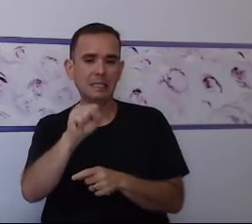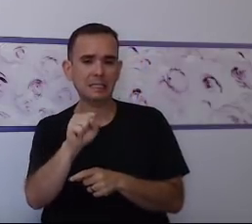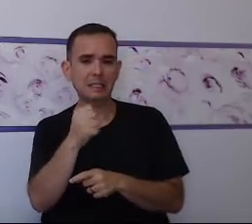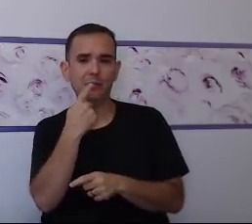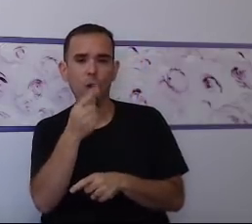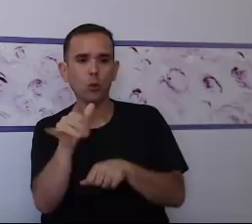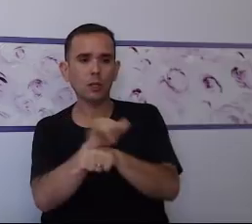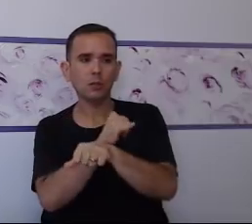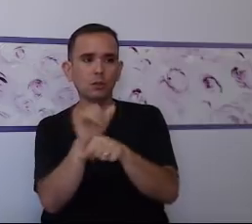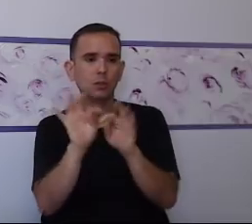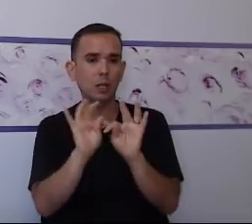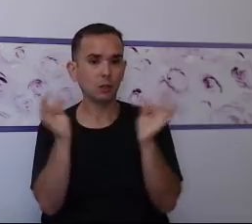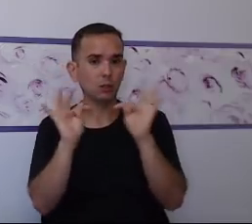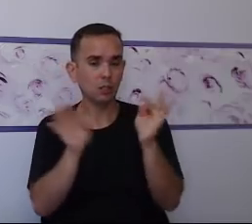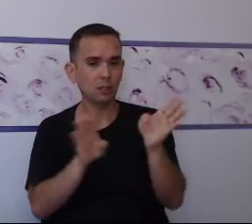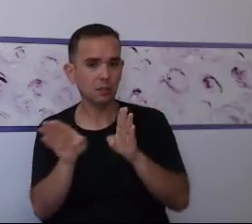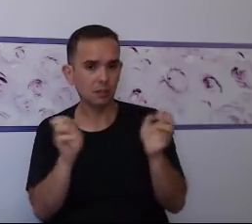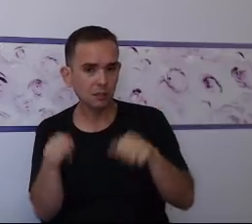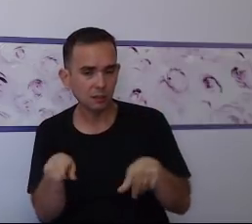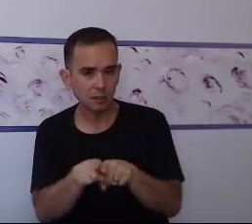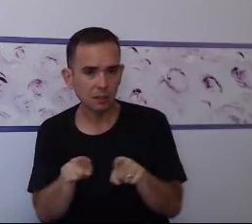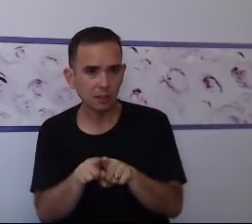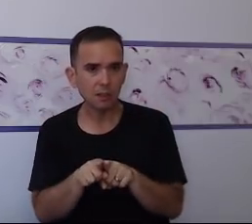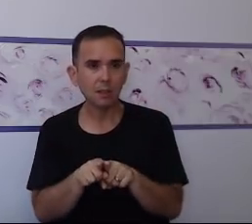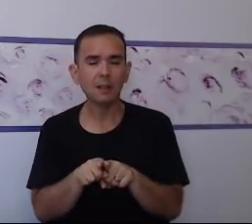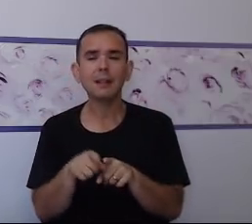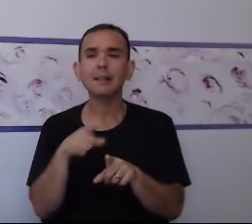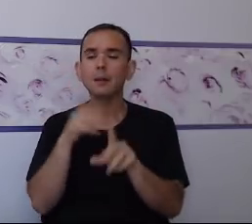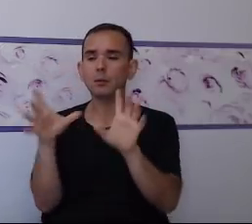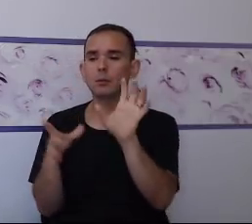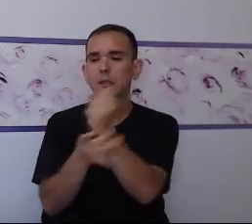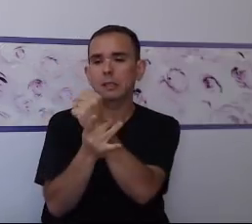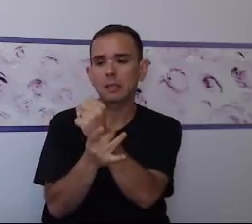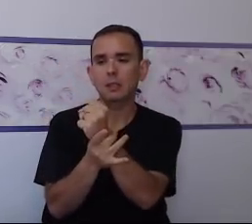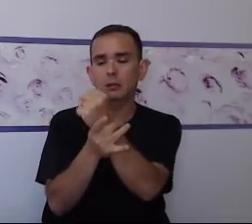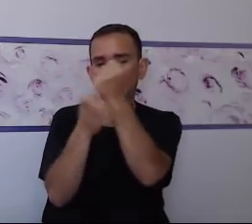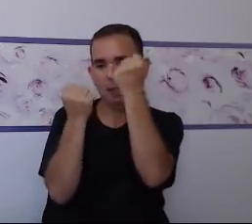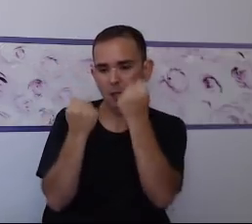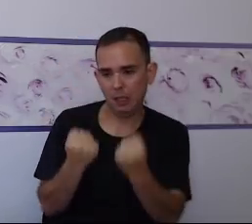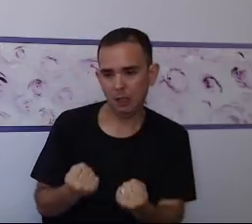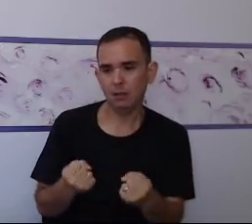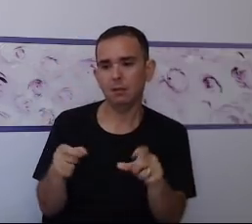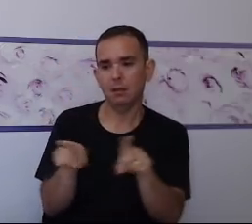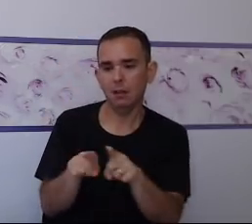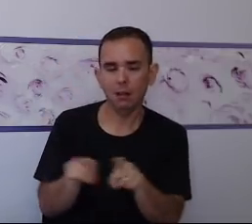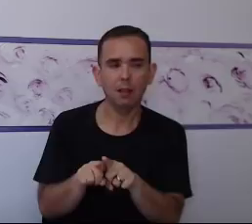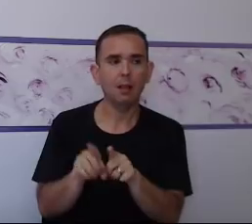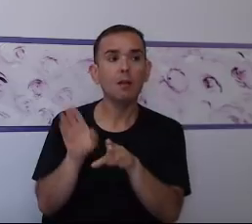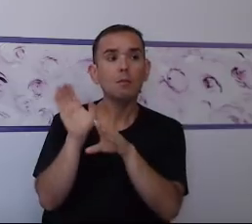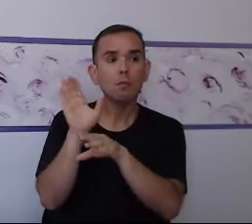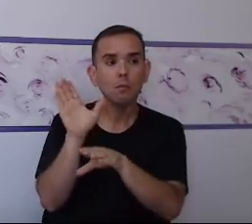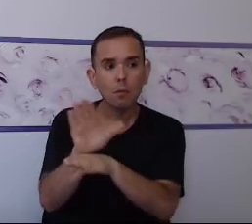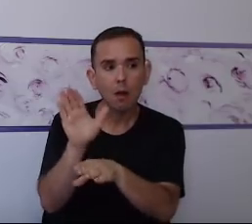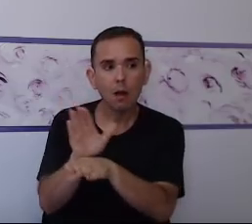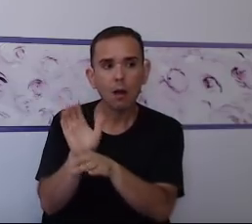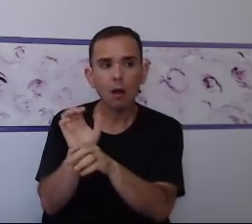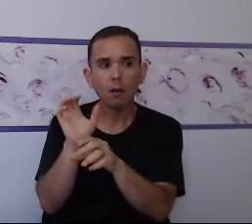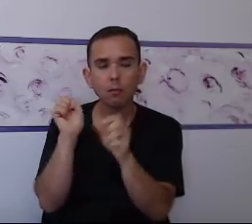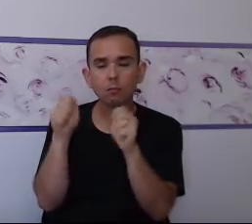recursos, né, da tecnologia assistiva. Então, nós temos pulseiras com os pesos que a gente pode estar manipulando,